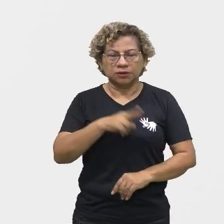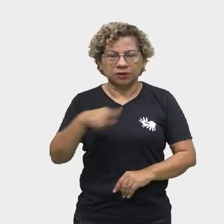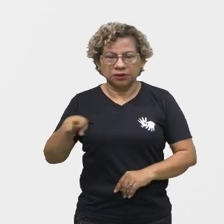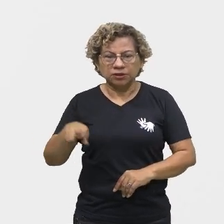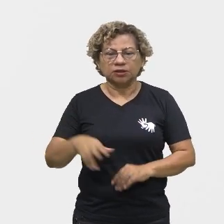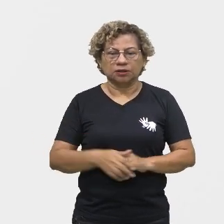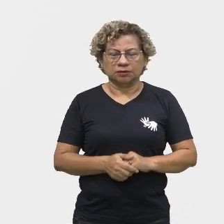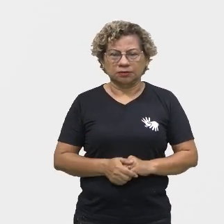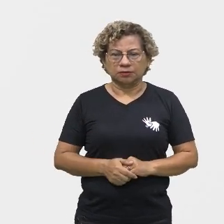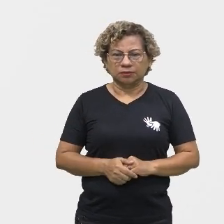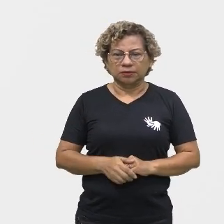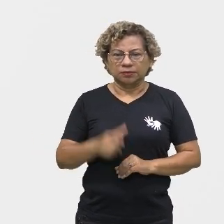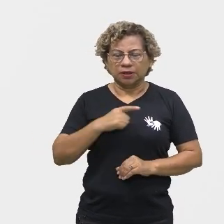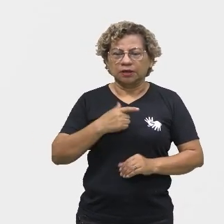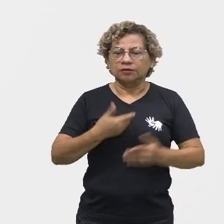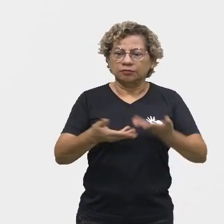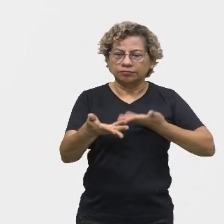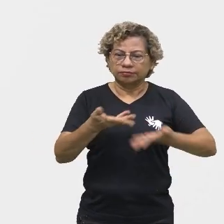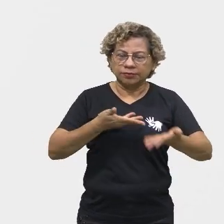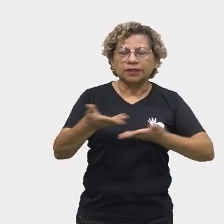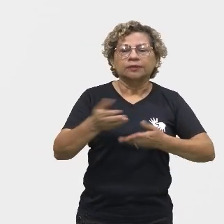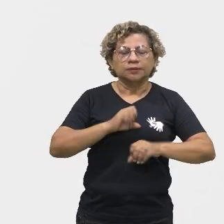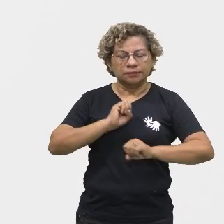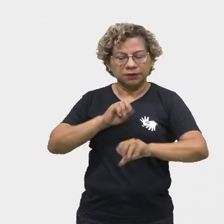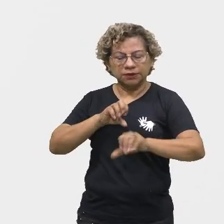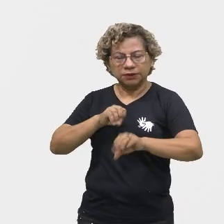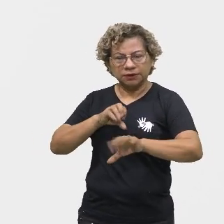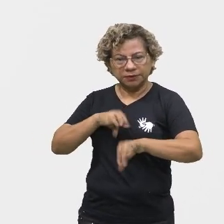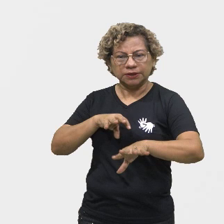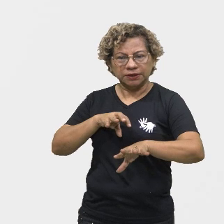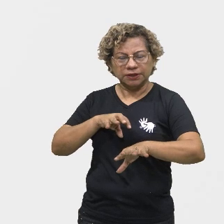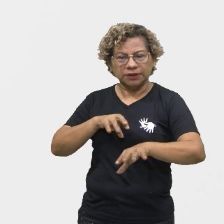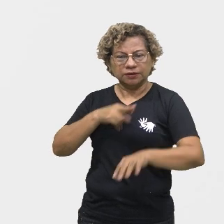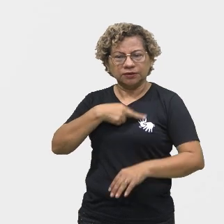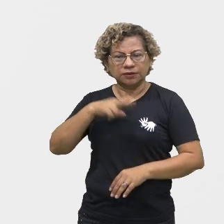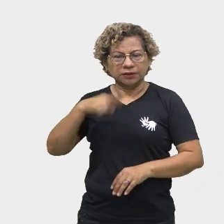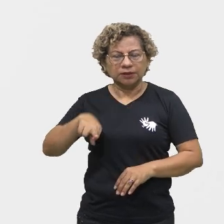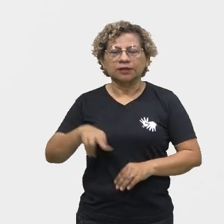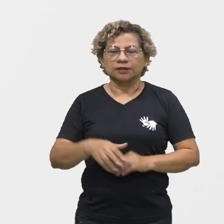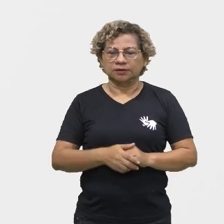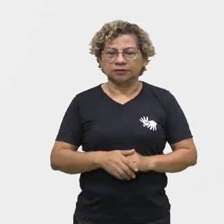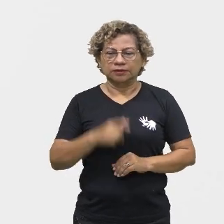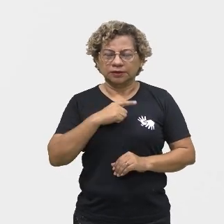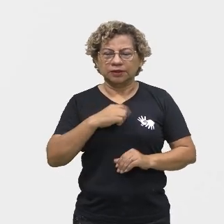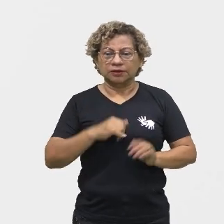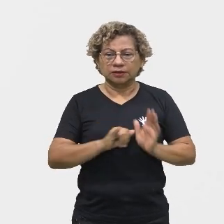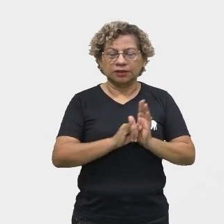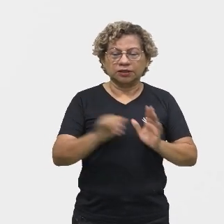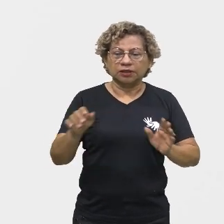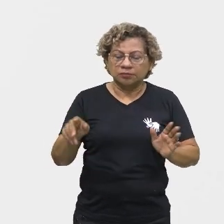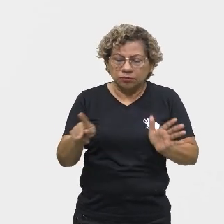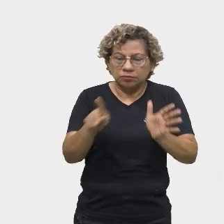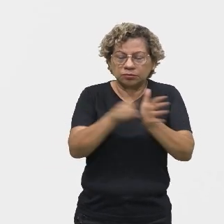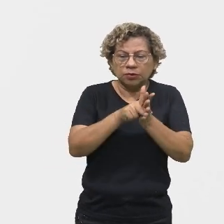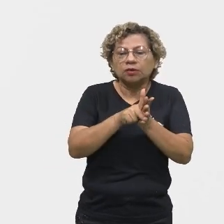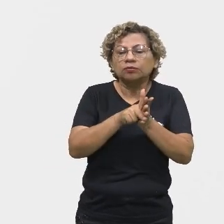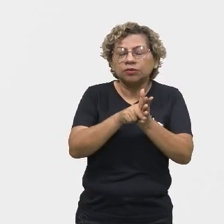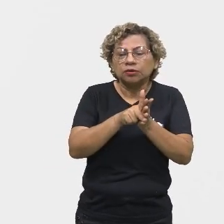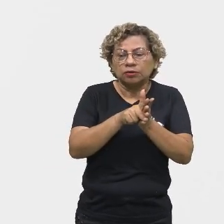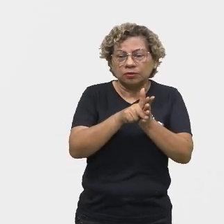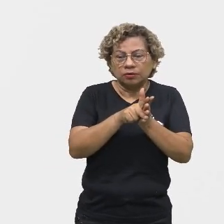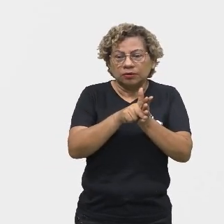Para expressar e transmitir os ensinamentos de uma religião, criando unidade e identidade naquela crença